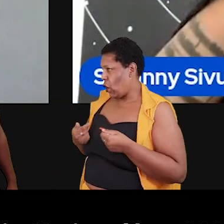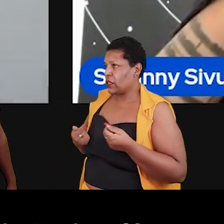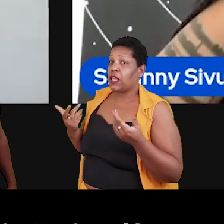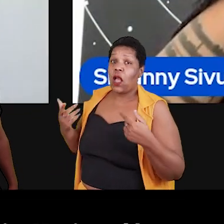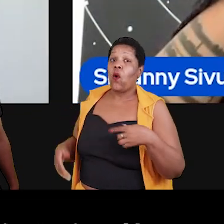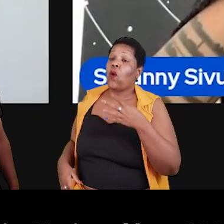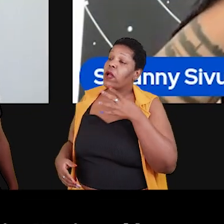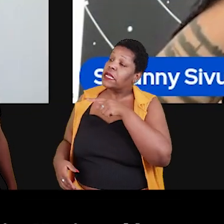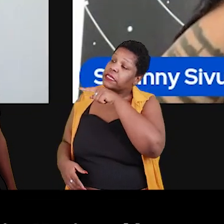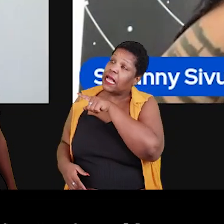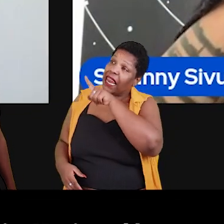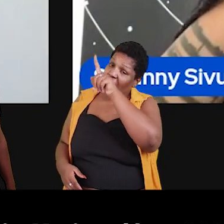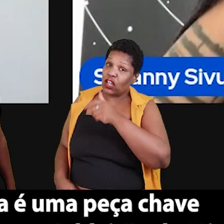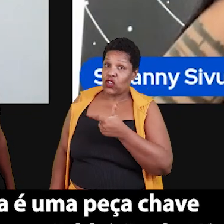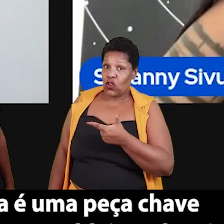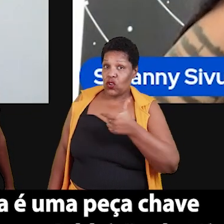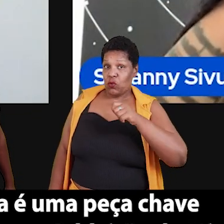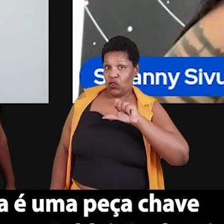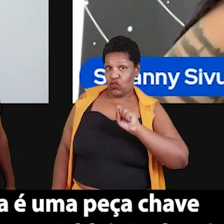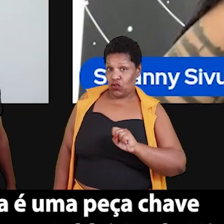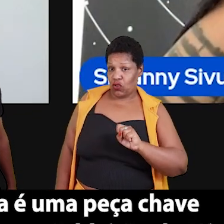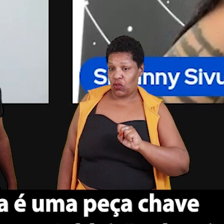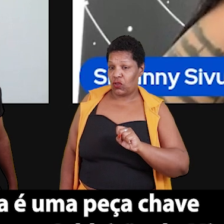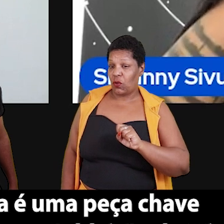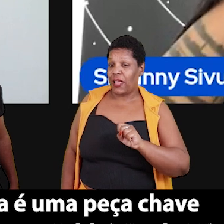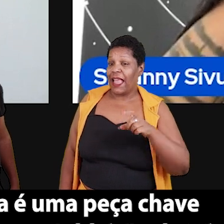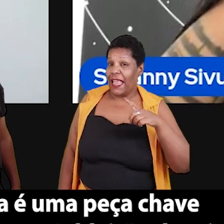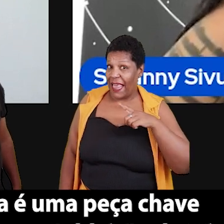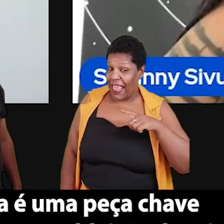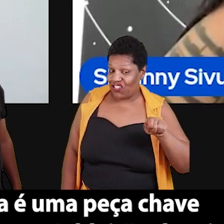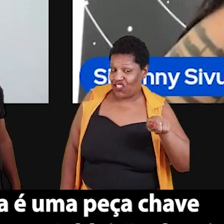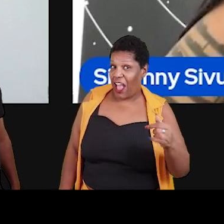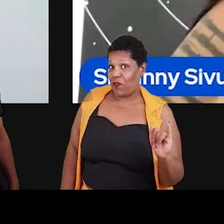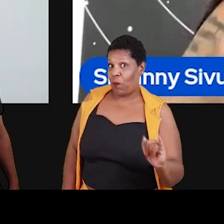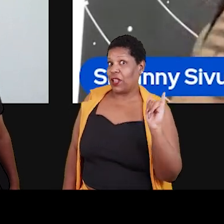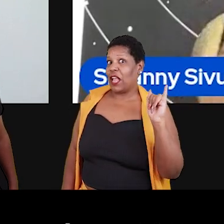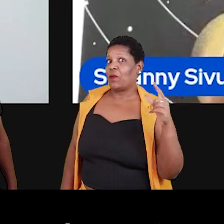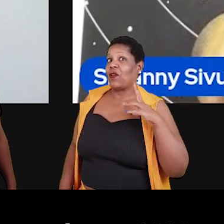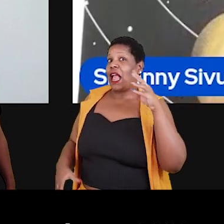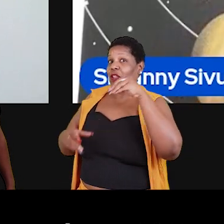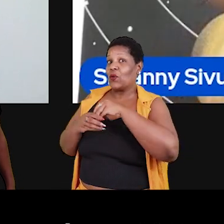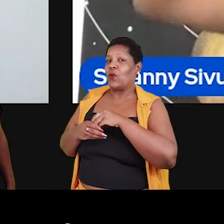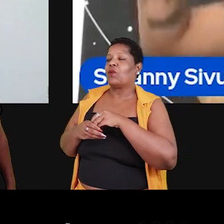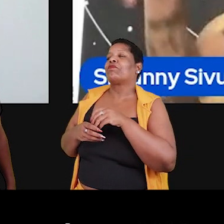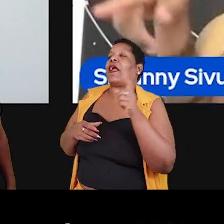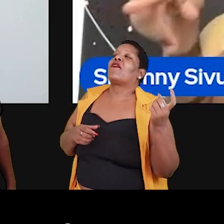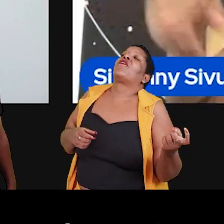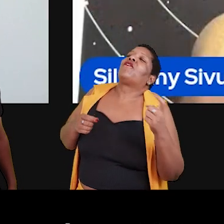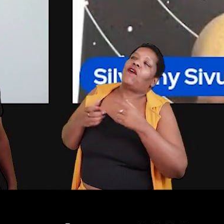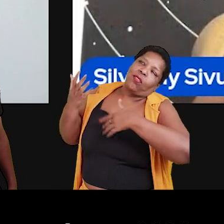conheci a Mariana lá em 2018. Mariana é uma peça chave para eu estar no Caldeirão do Mion. Aí beleza, volta